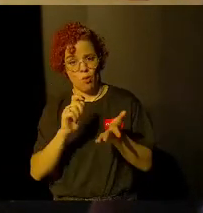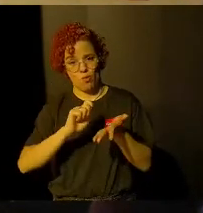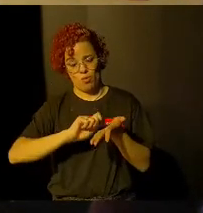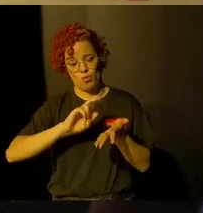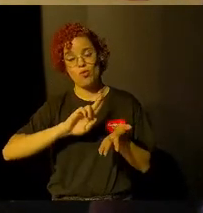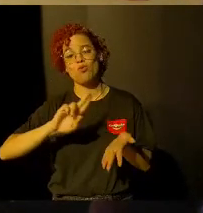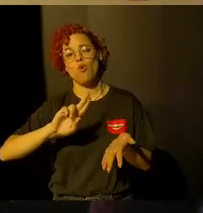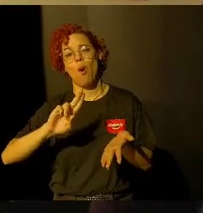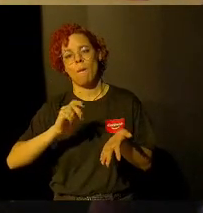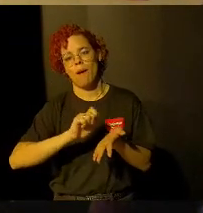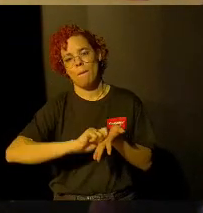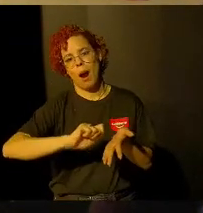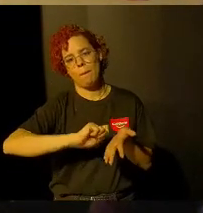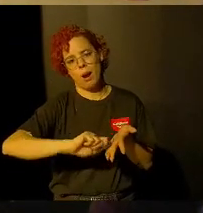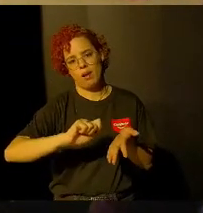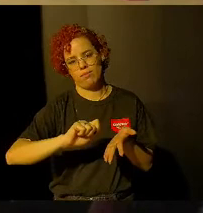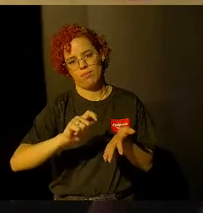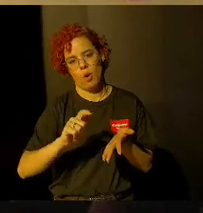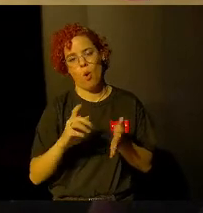dia